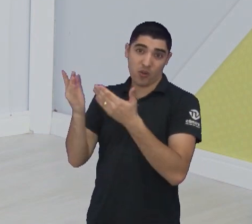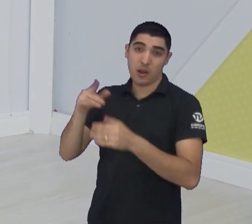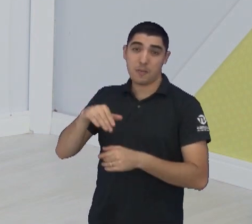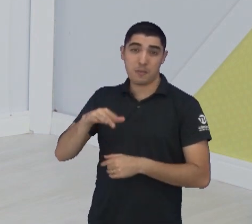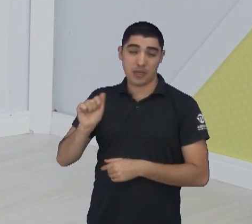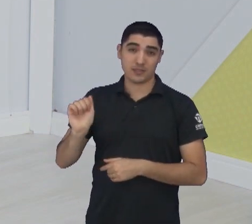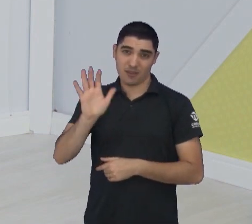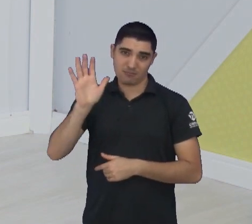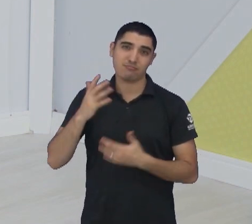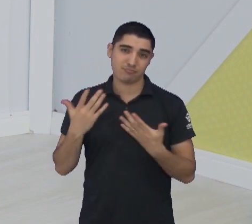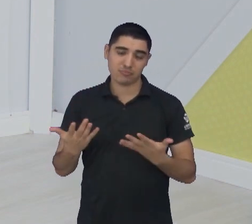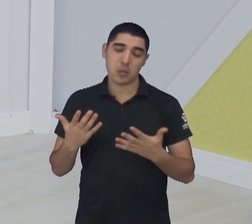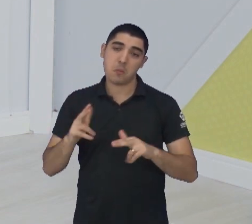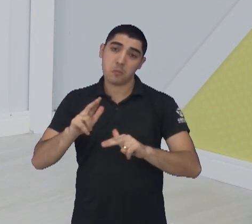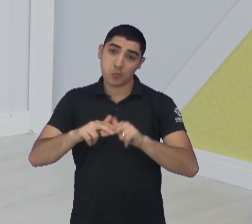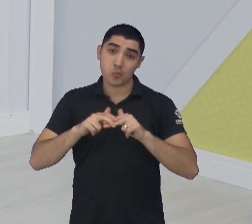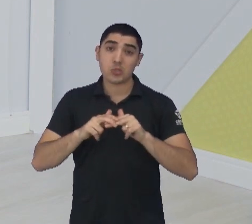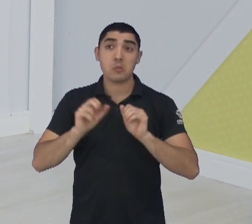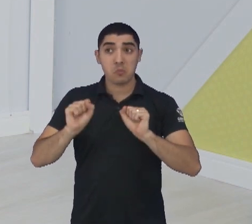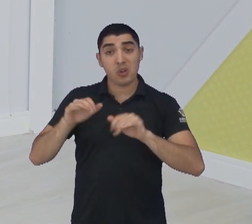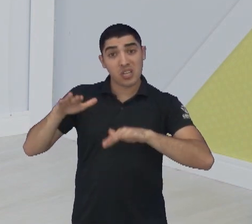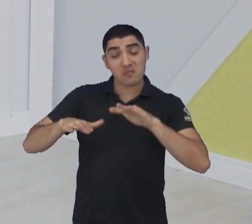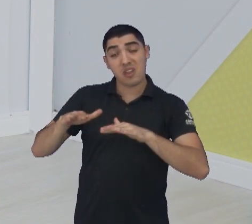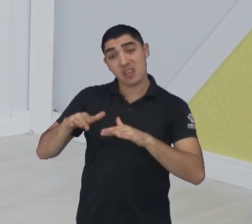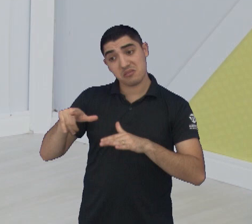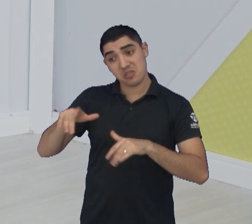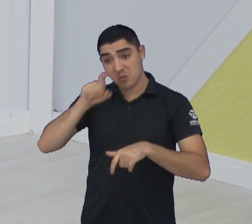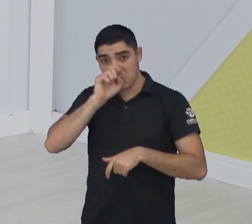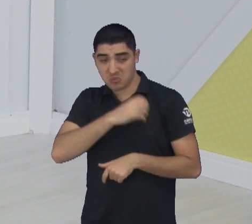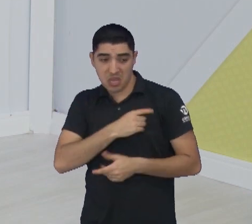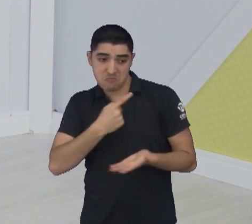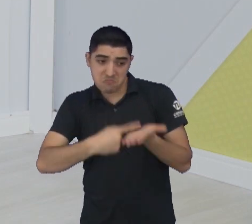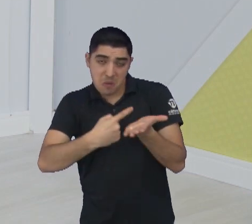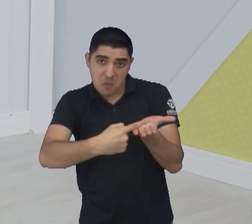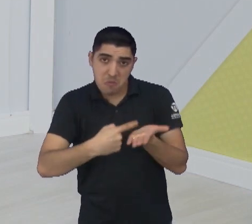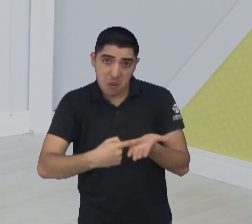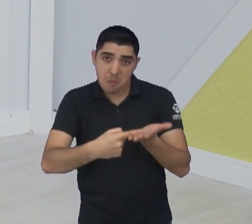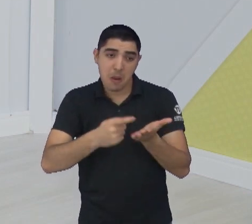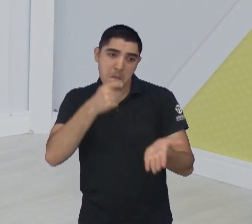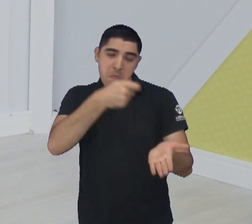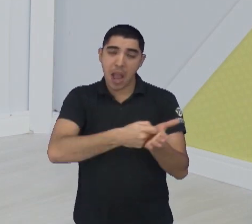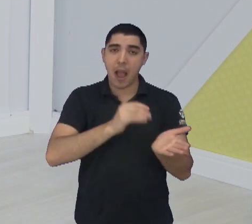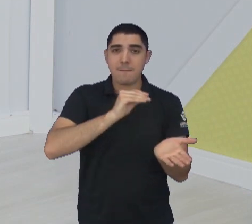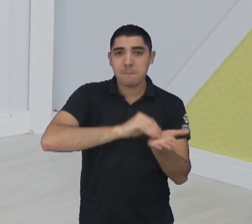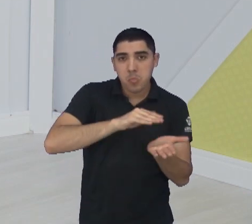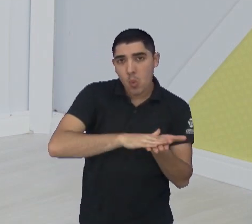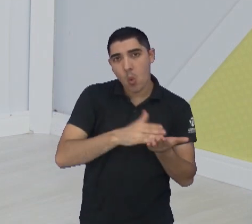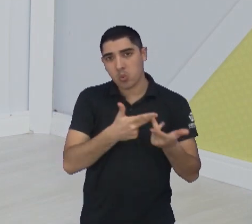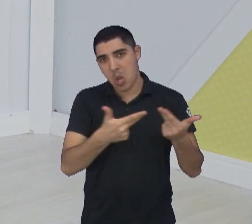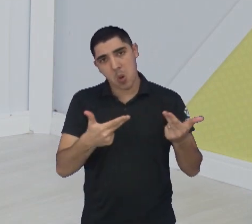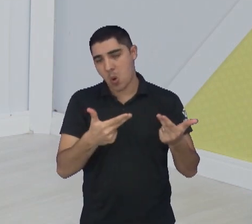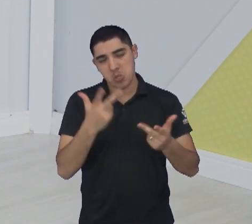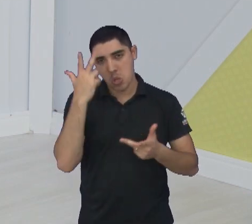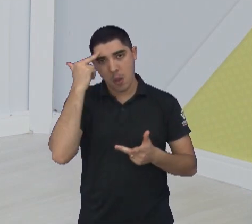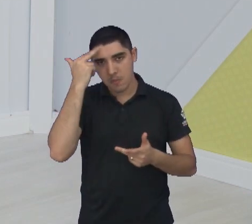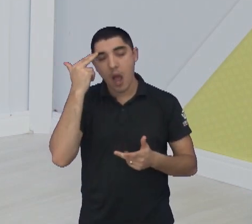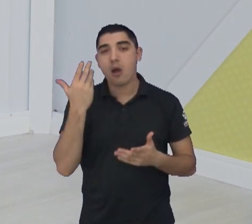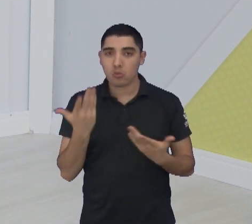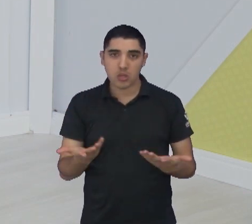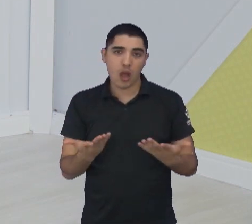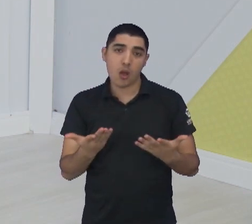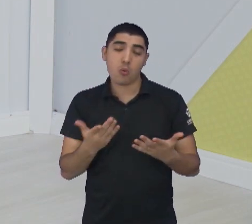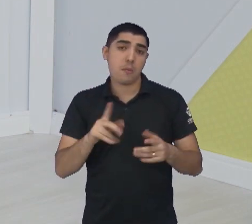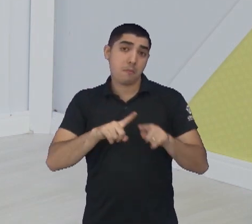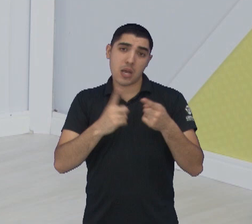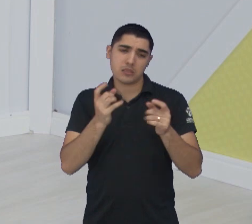provavelmente devem chegar em um acordo aí com o jogador, com o Ituano, paga-se uma multa, alguma coisinha e libera o jogador, porque aí tá tudo certo, fica todo mundo de portas